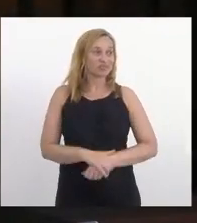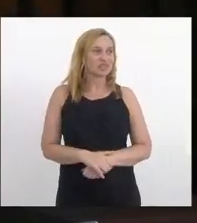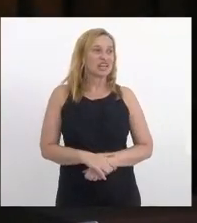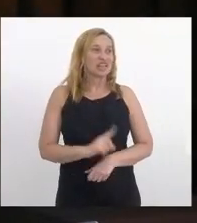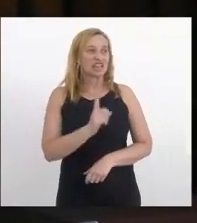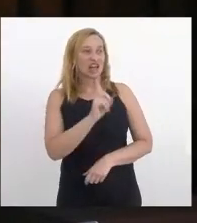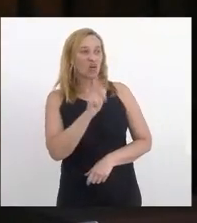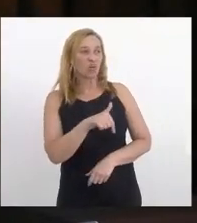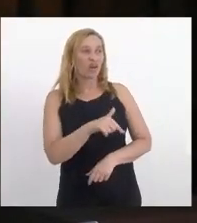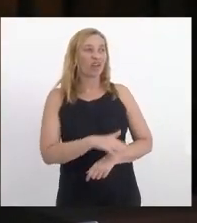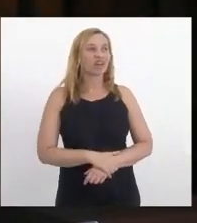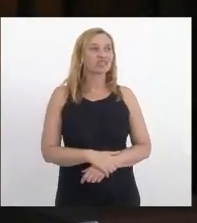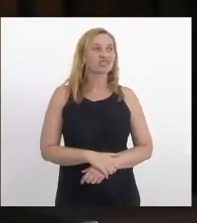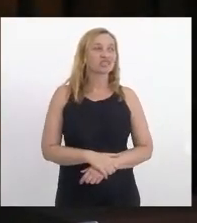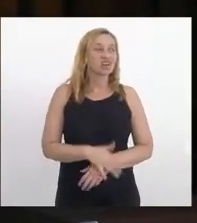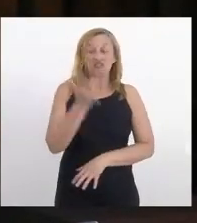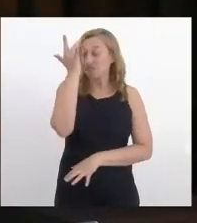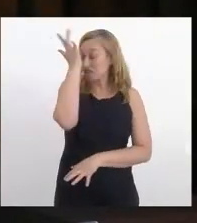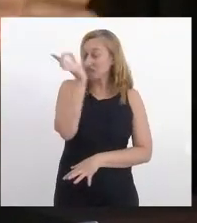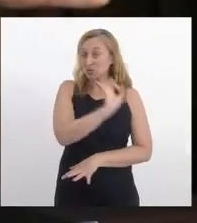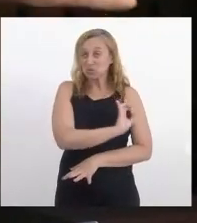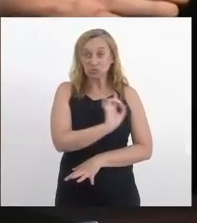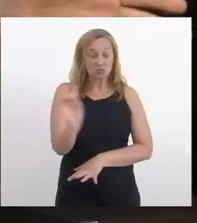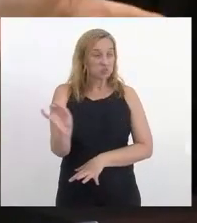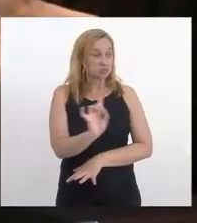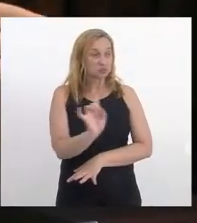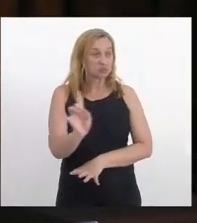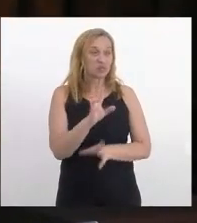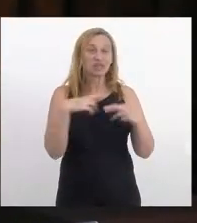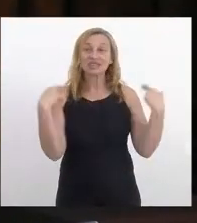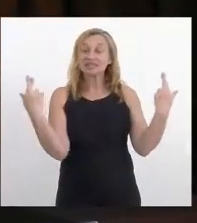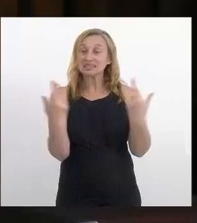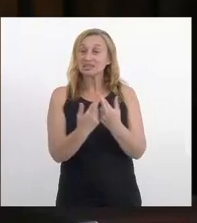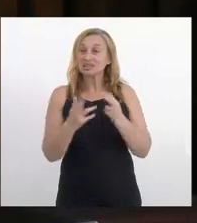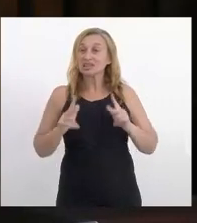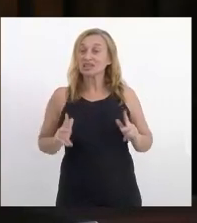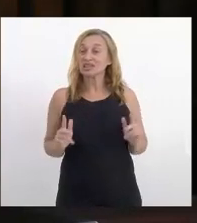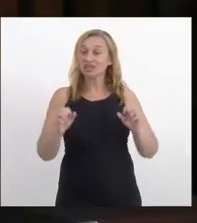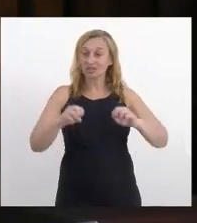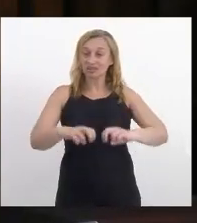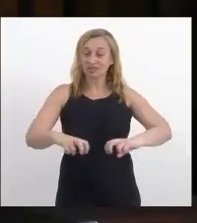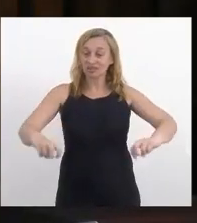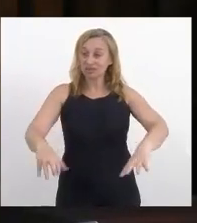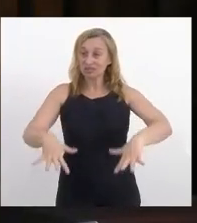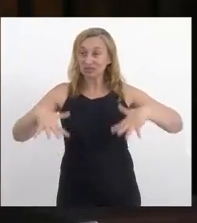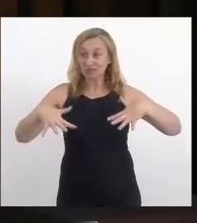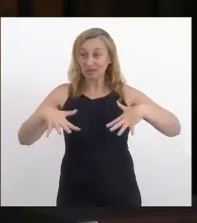é fácil se reunir no mesmo plenário